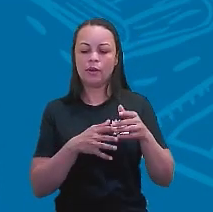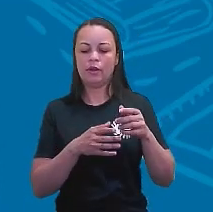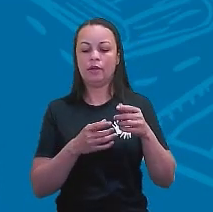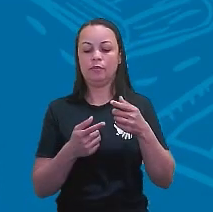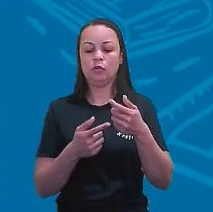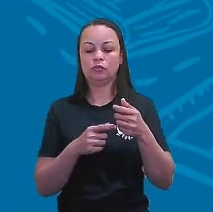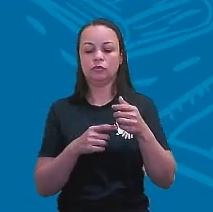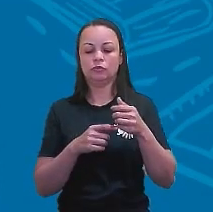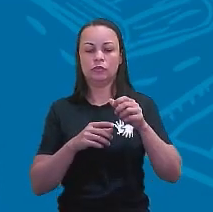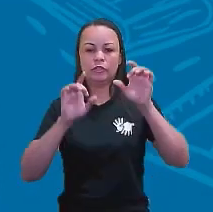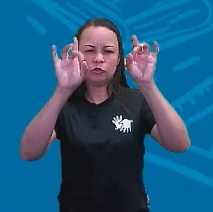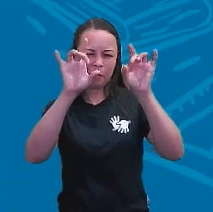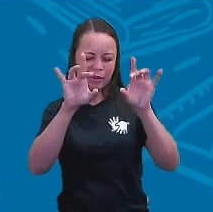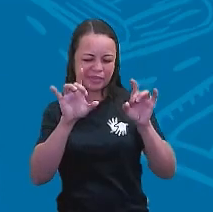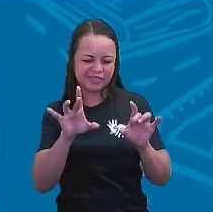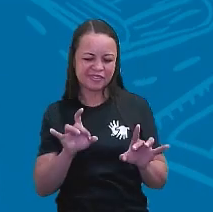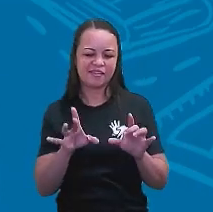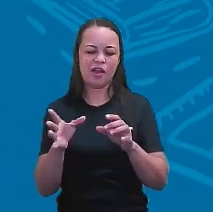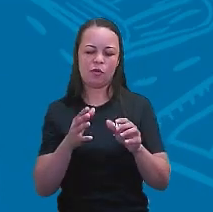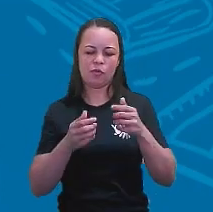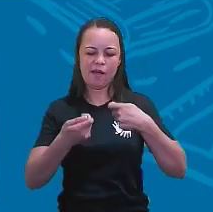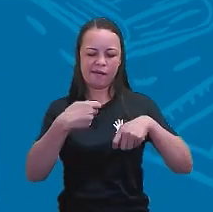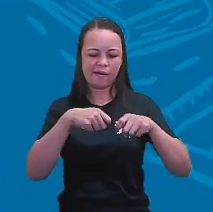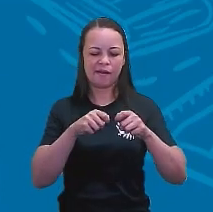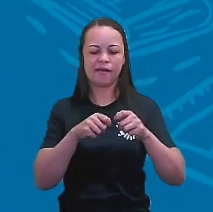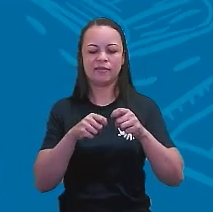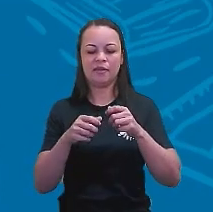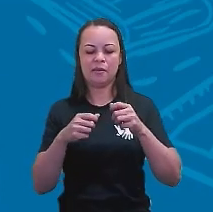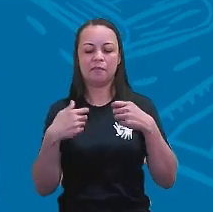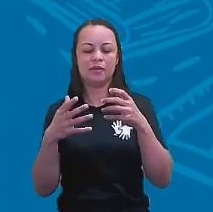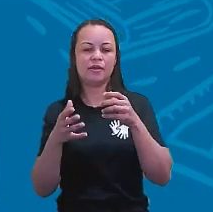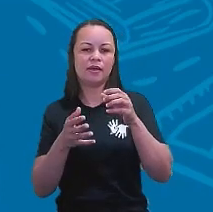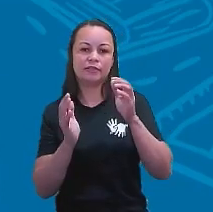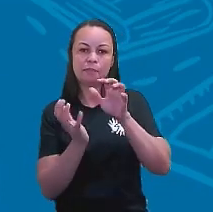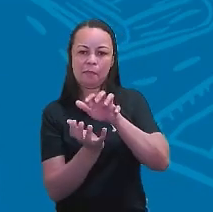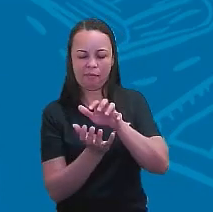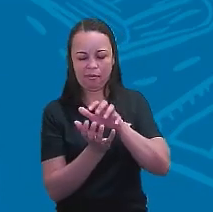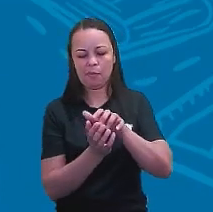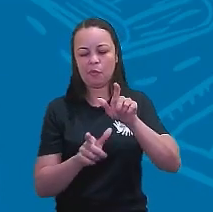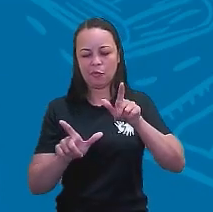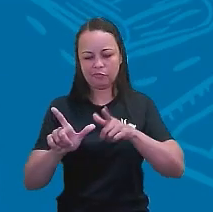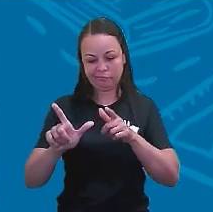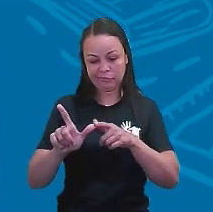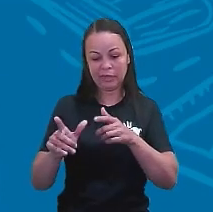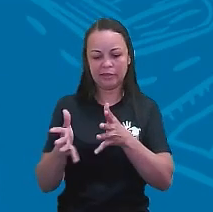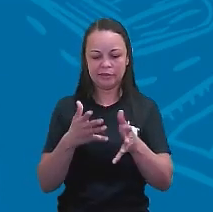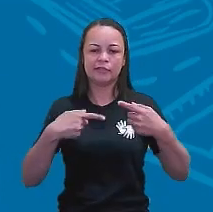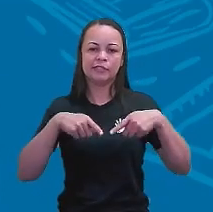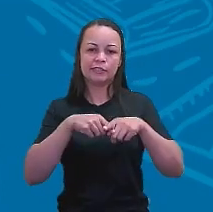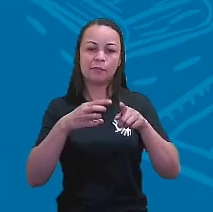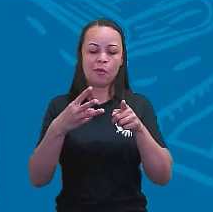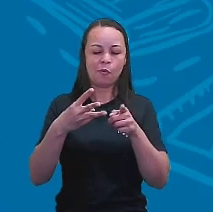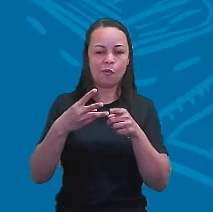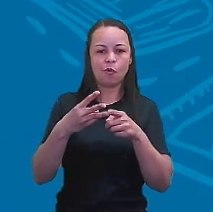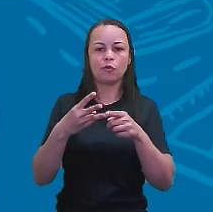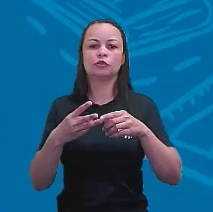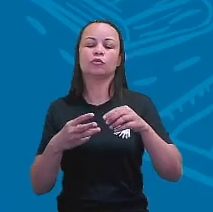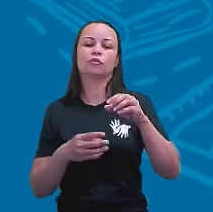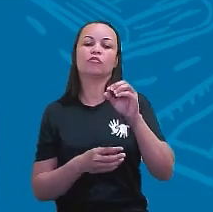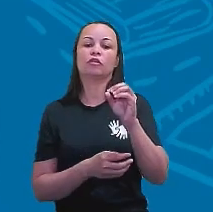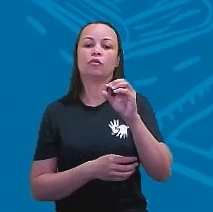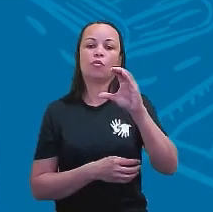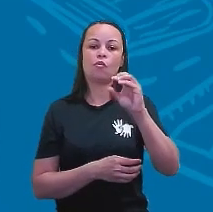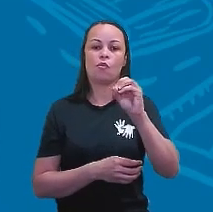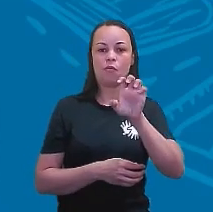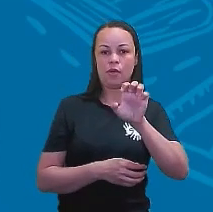3 premiações. Então a obra é maravilhosa. Bom, se a gente tem 1955 como